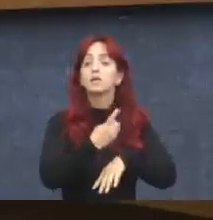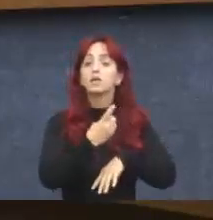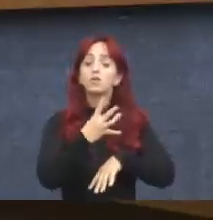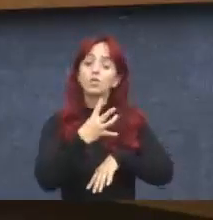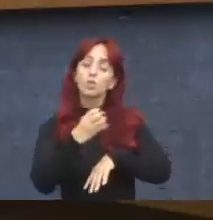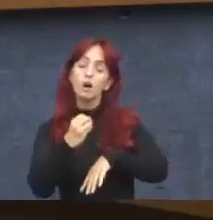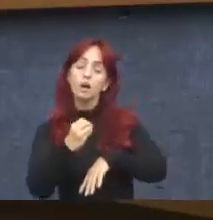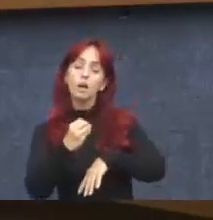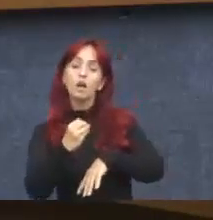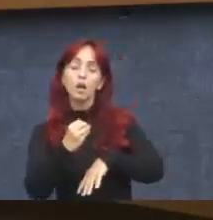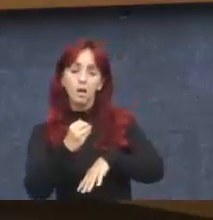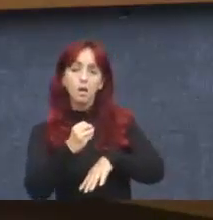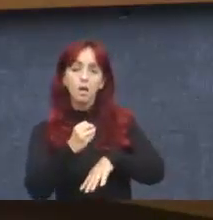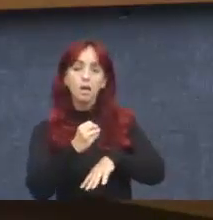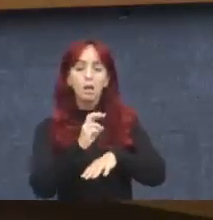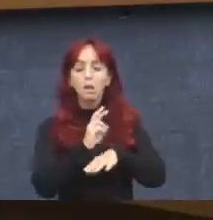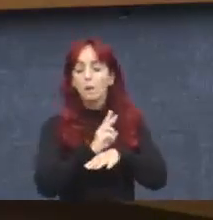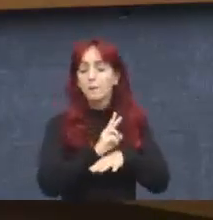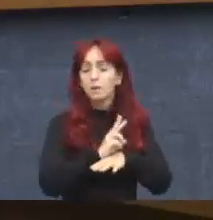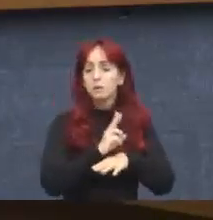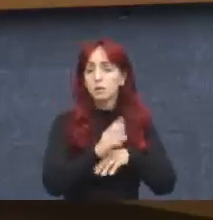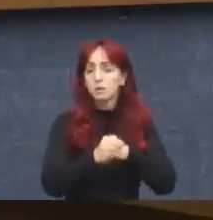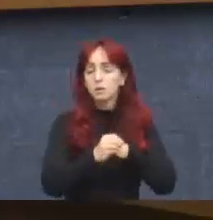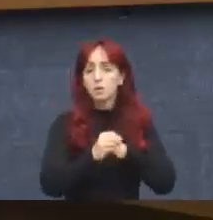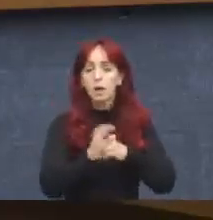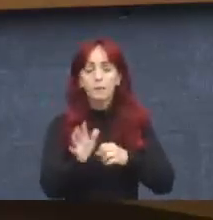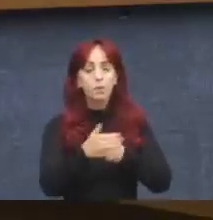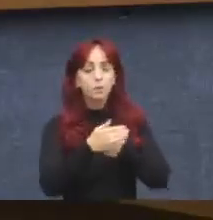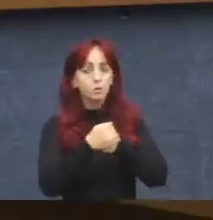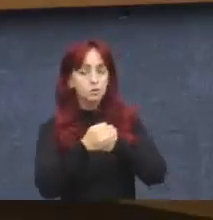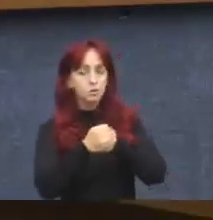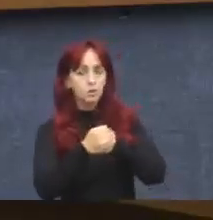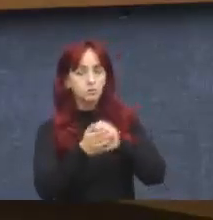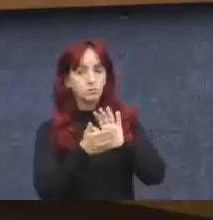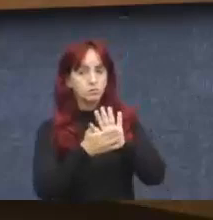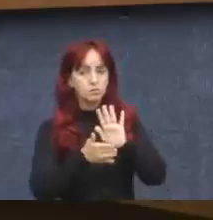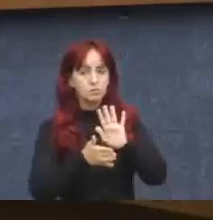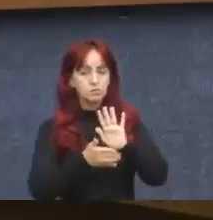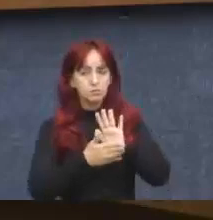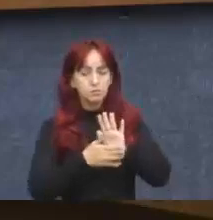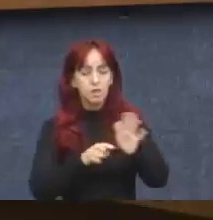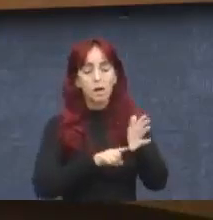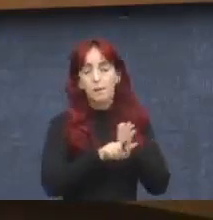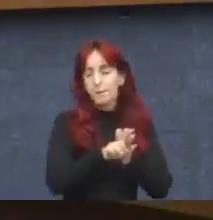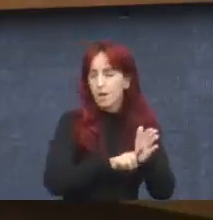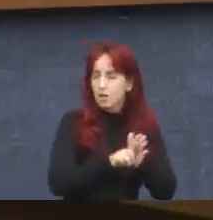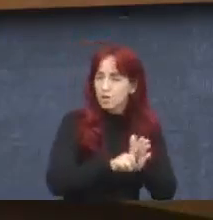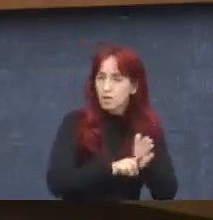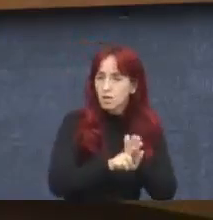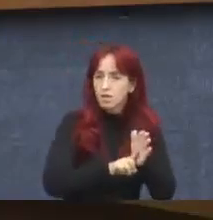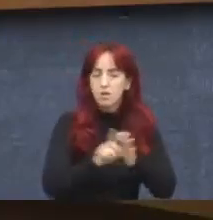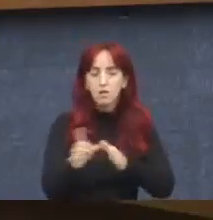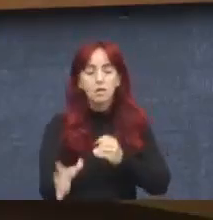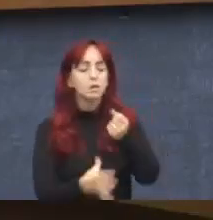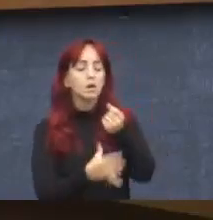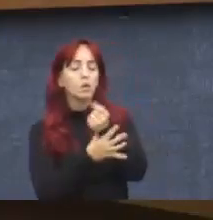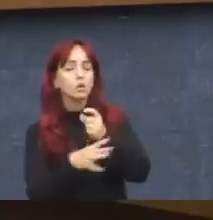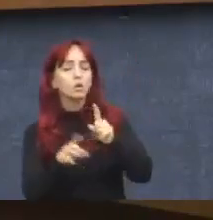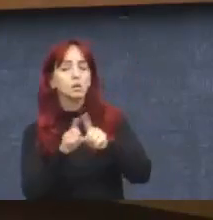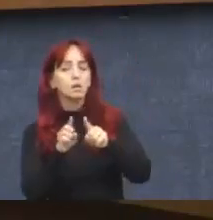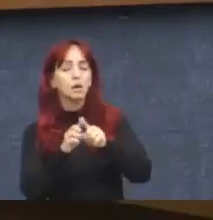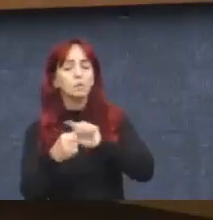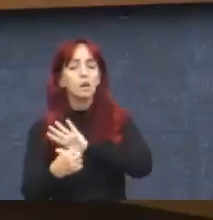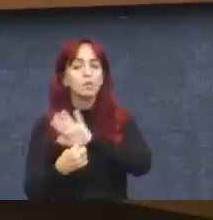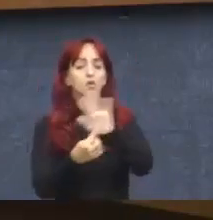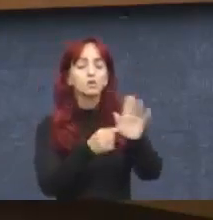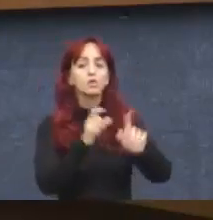protetivas por dia em Minas. Uma pesquisa da Rede de Observatórios da Segurança também revelou que